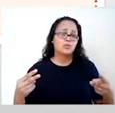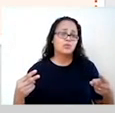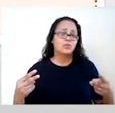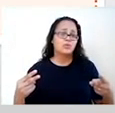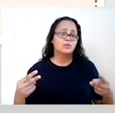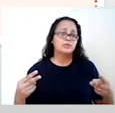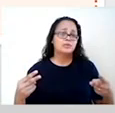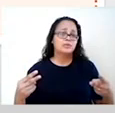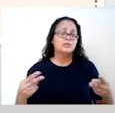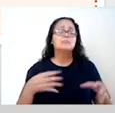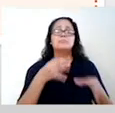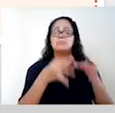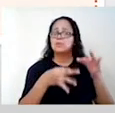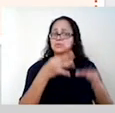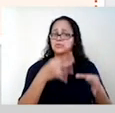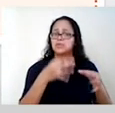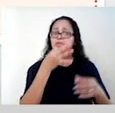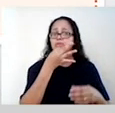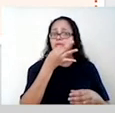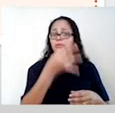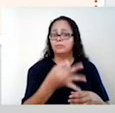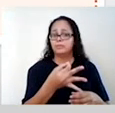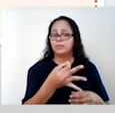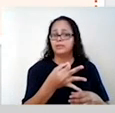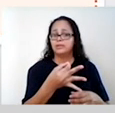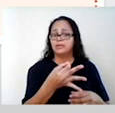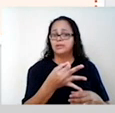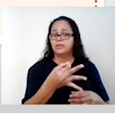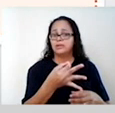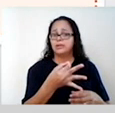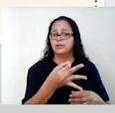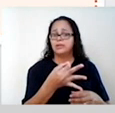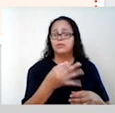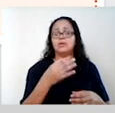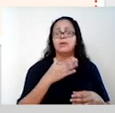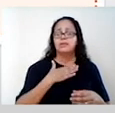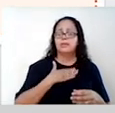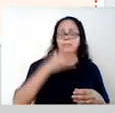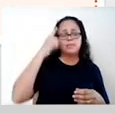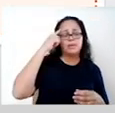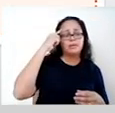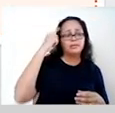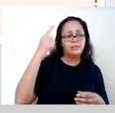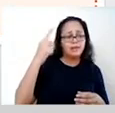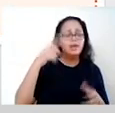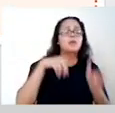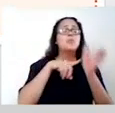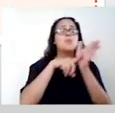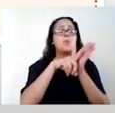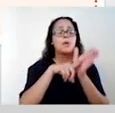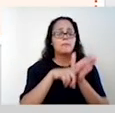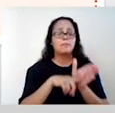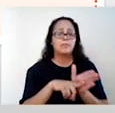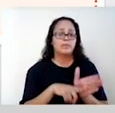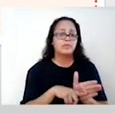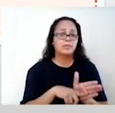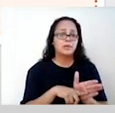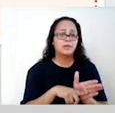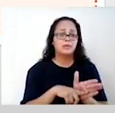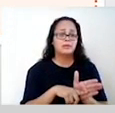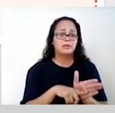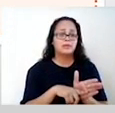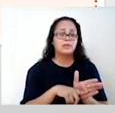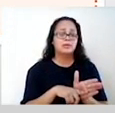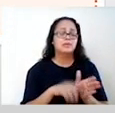defesa ou a justificativa da opinião. Então, muitas vezes eu posso defender essa minha ideia com dados, com uma pesquisa, baseado em alguma coisa,